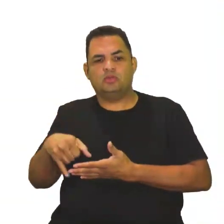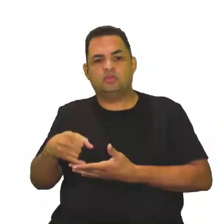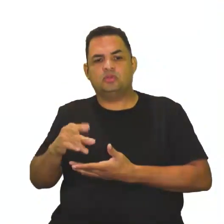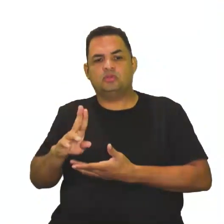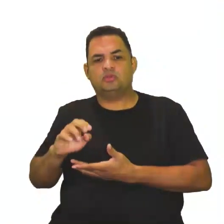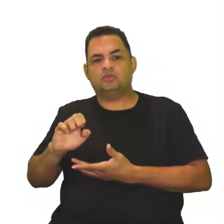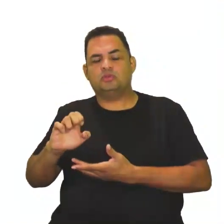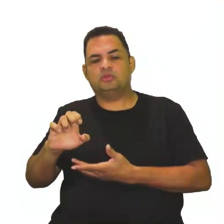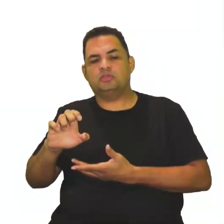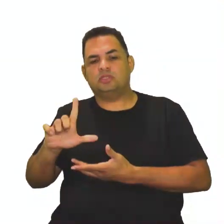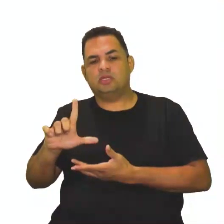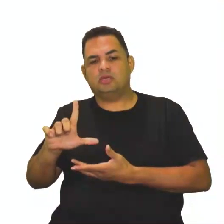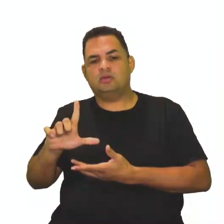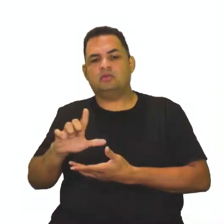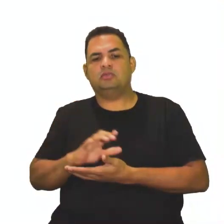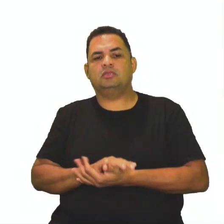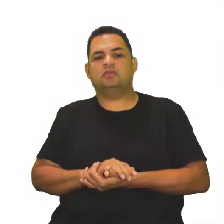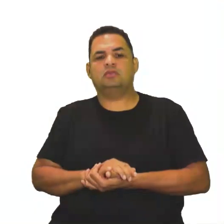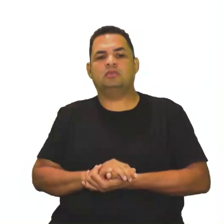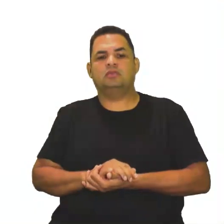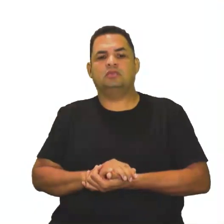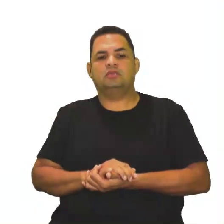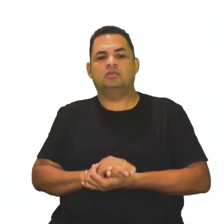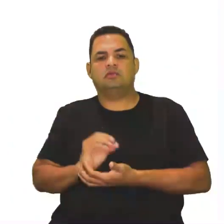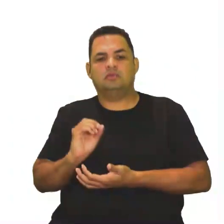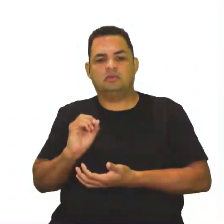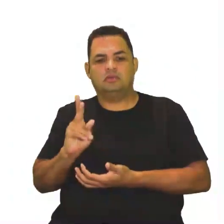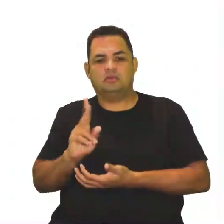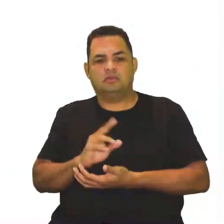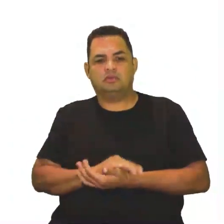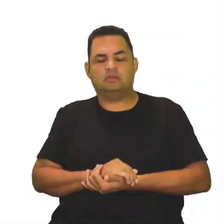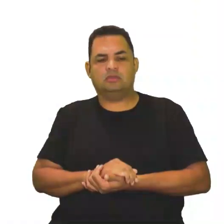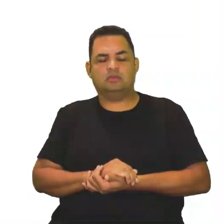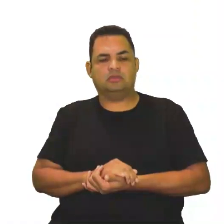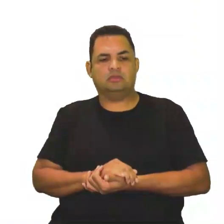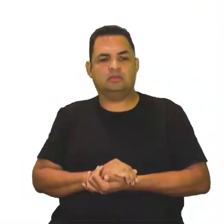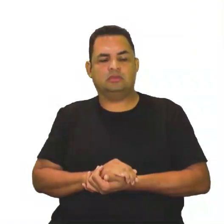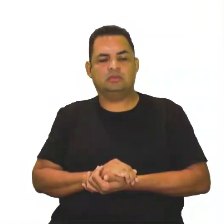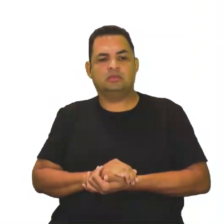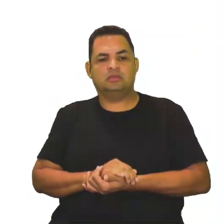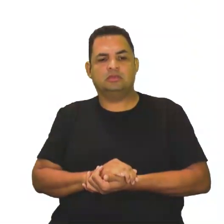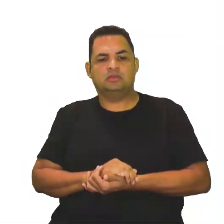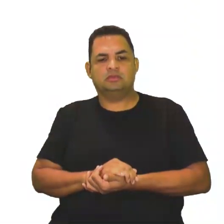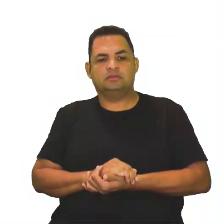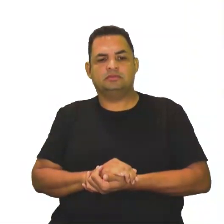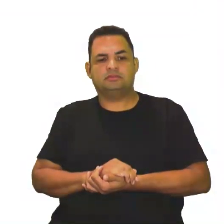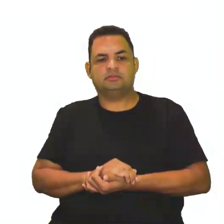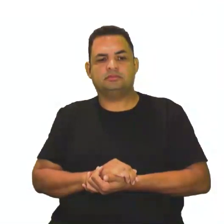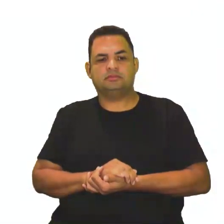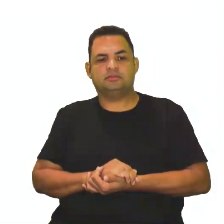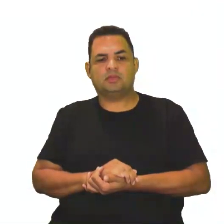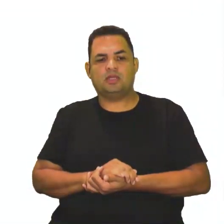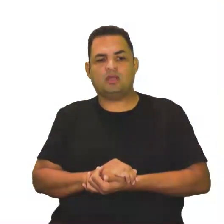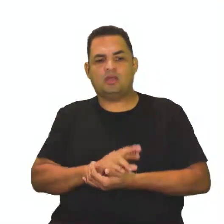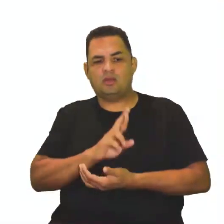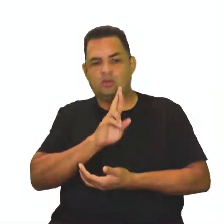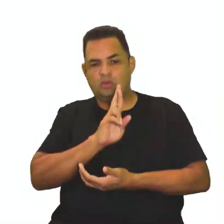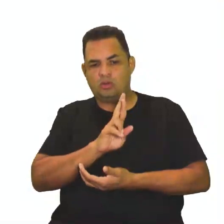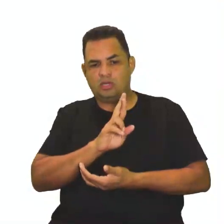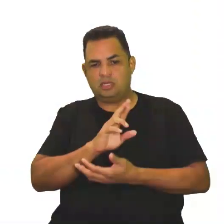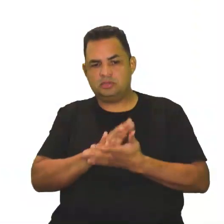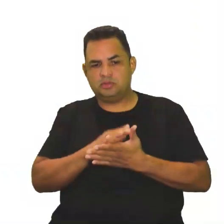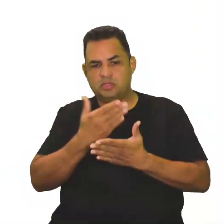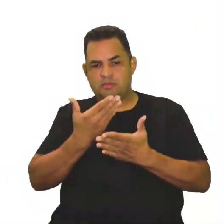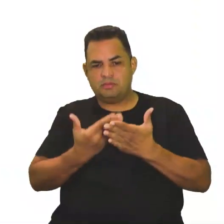O efeito Joule, ok? Então nós falamos que neste caso o resistor